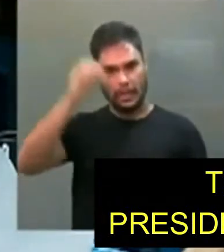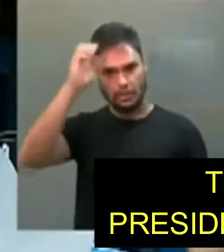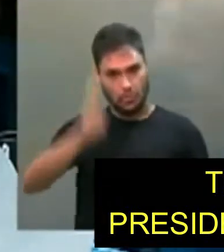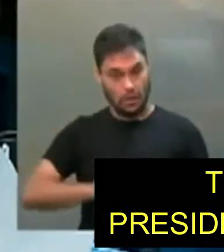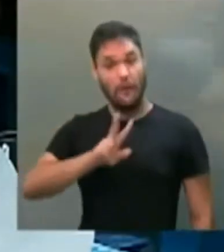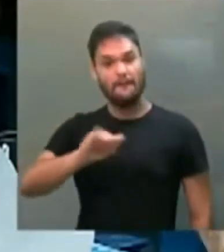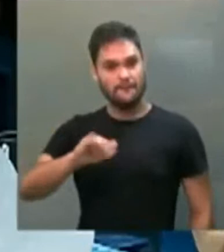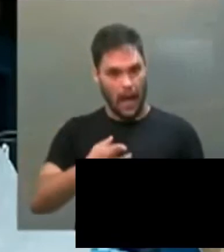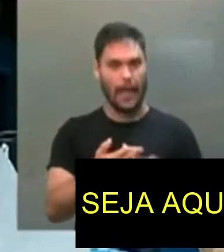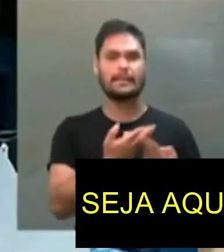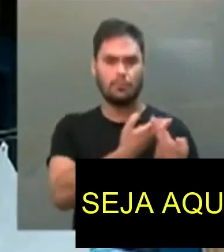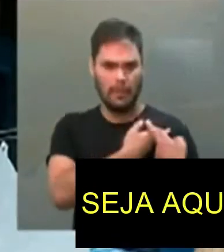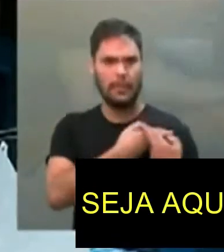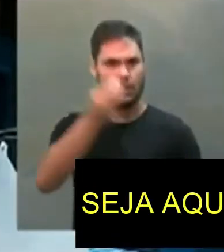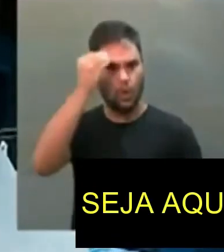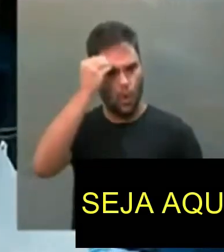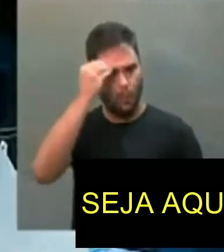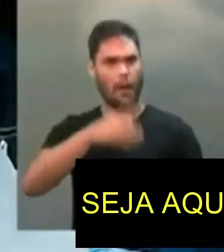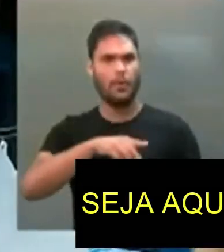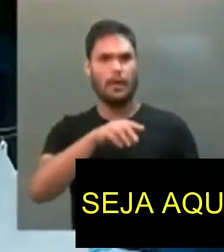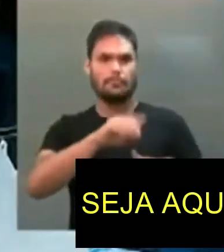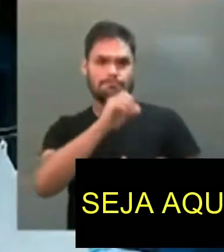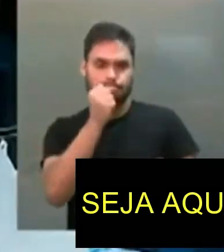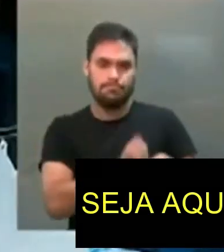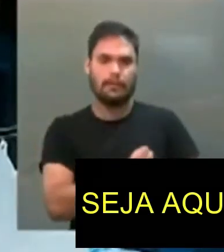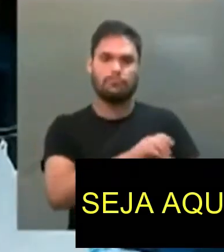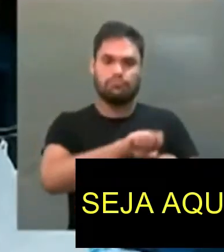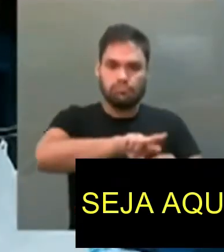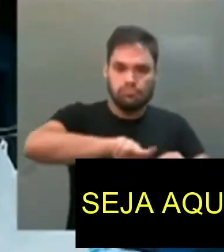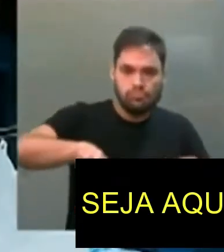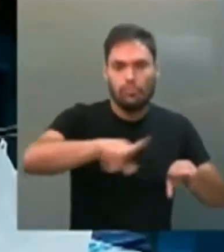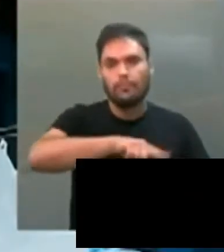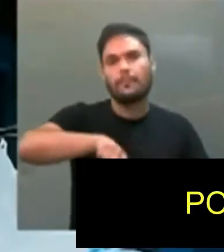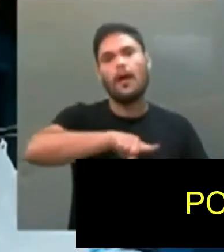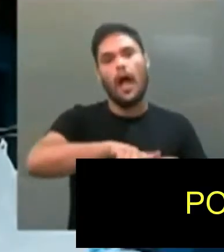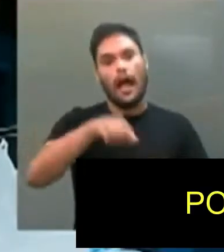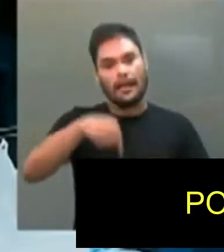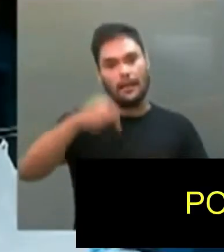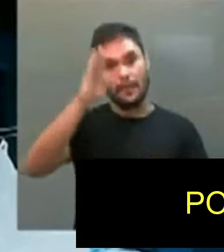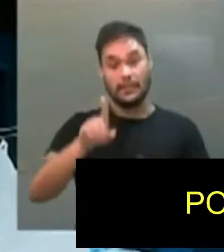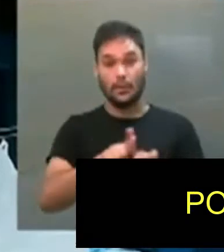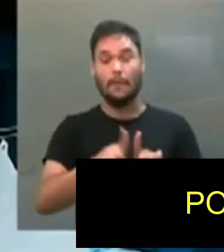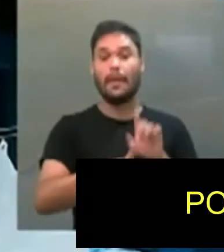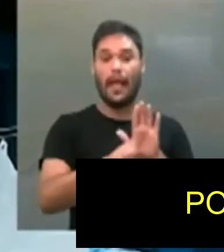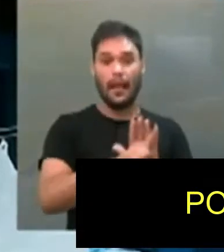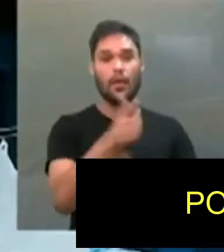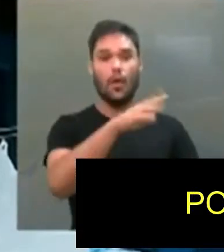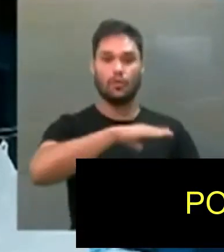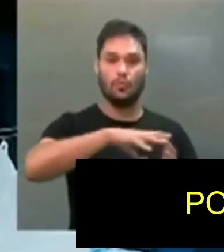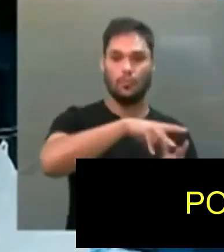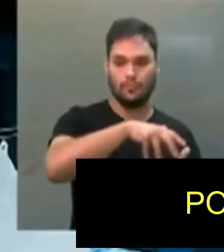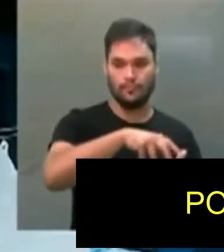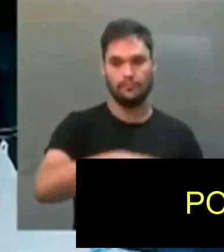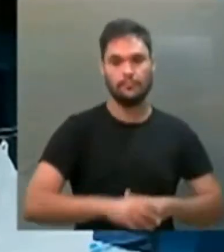genocídio, seja aqui no Brasil, seja no Tribunal Penal Internacional. Porque o Código Penal é claro quando